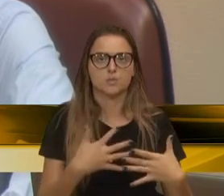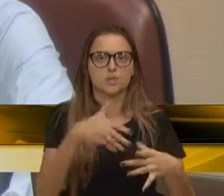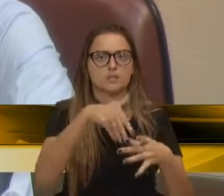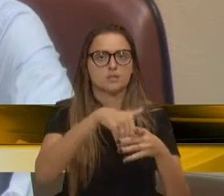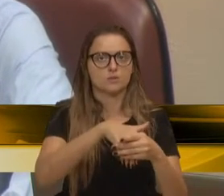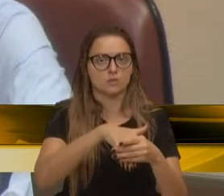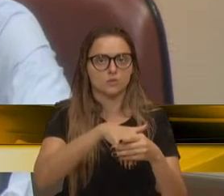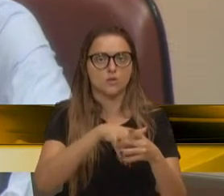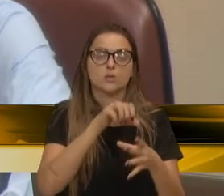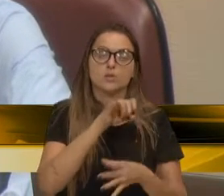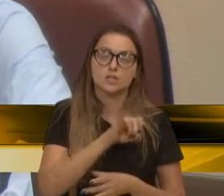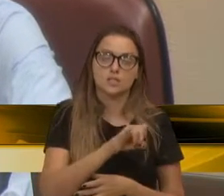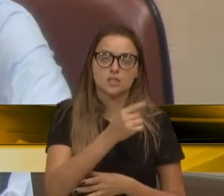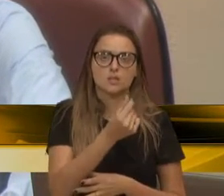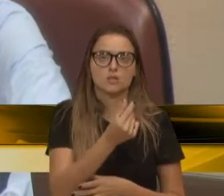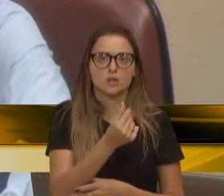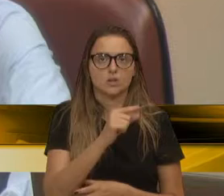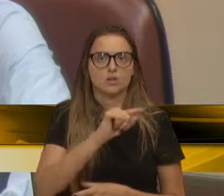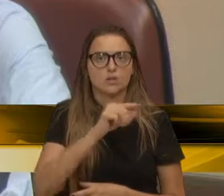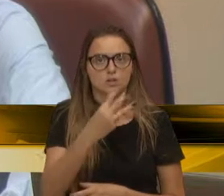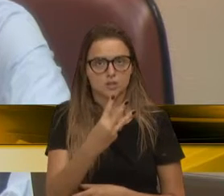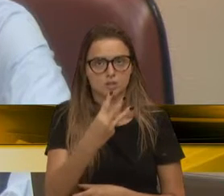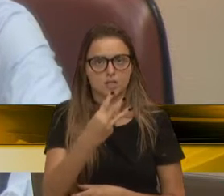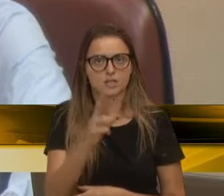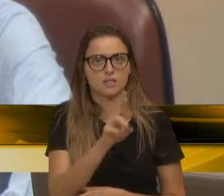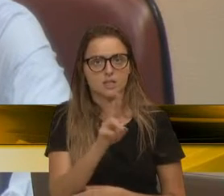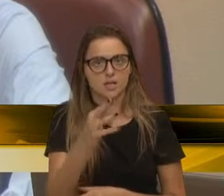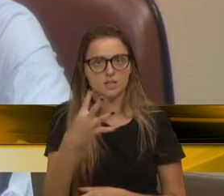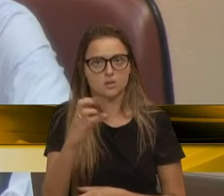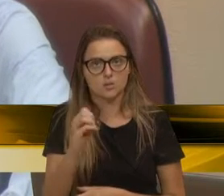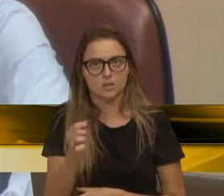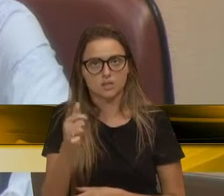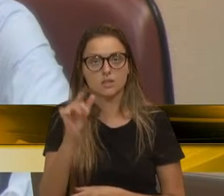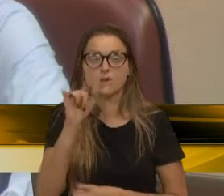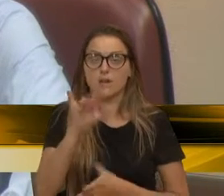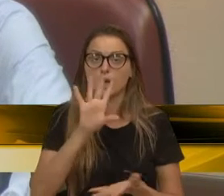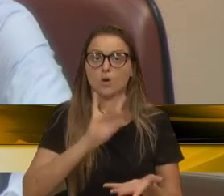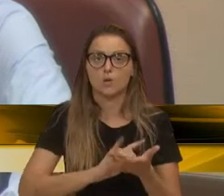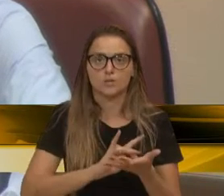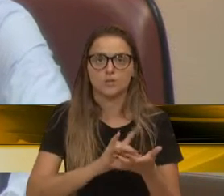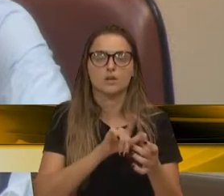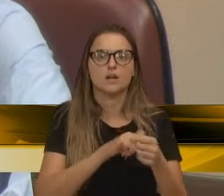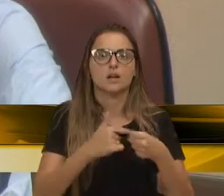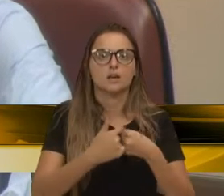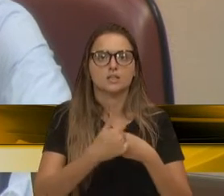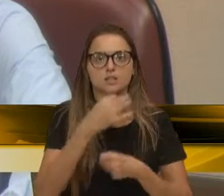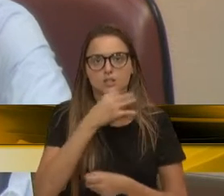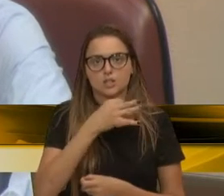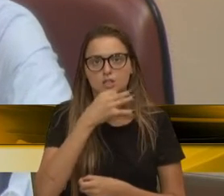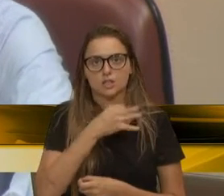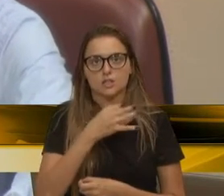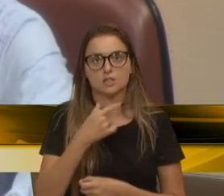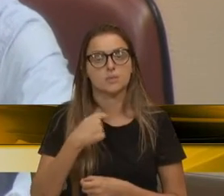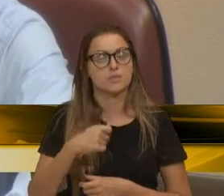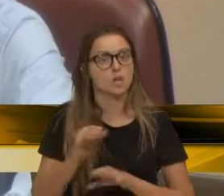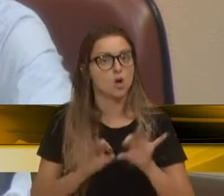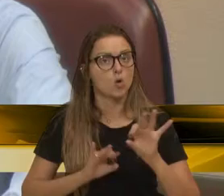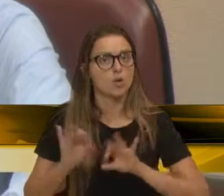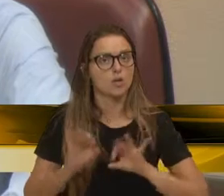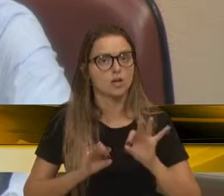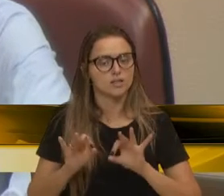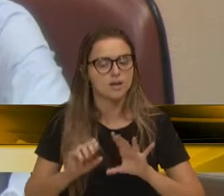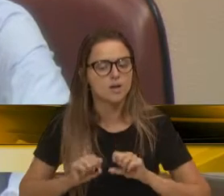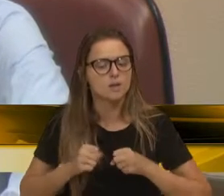se este preço de três reais e 40 for decretado o município de caxias do sul deverá se preparar para enfrentar